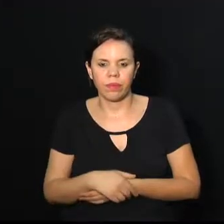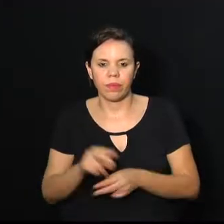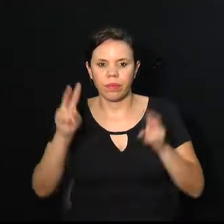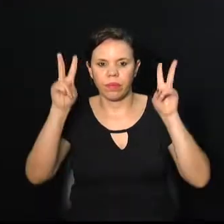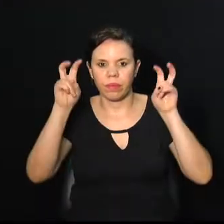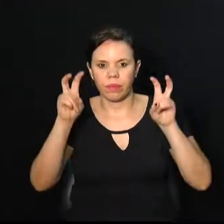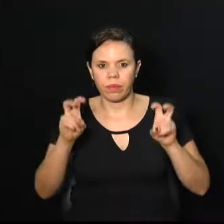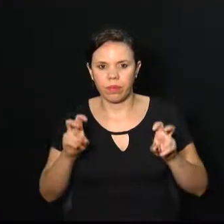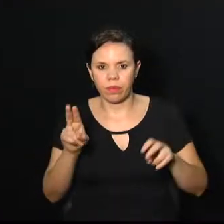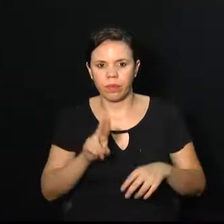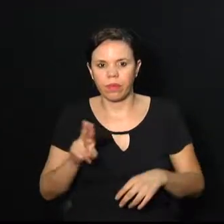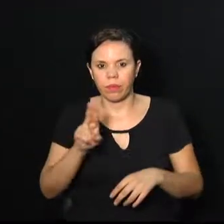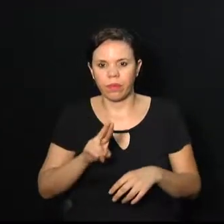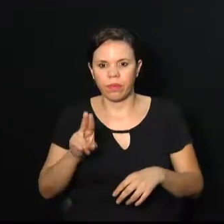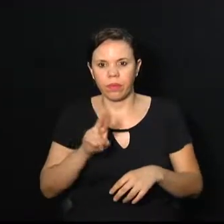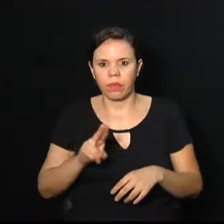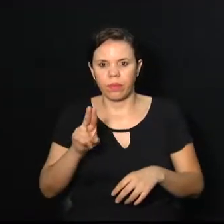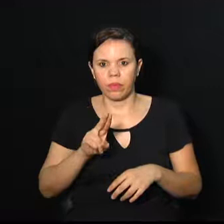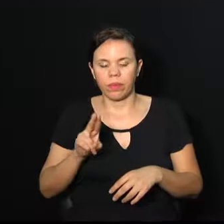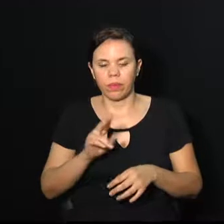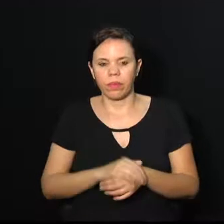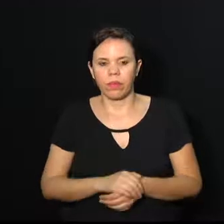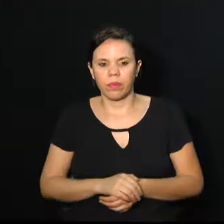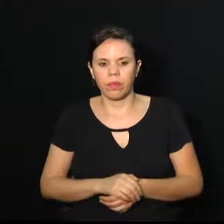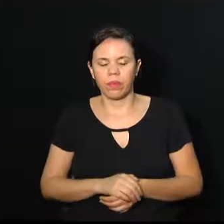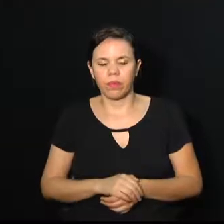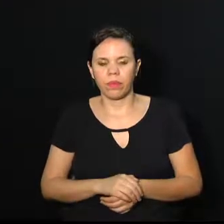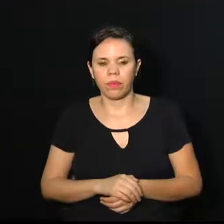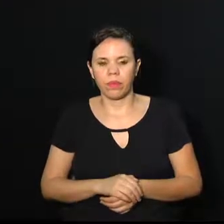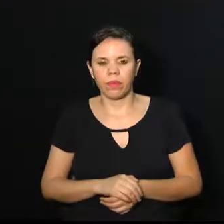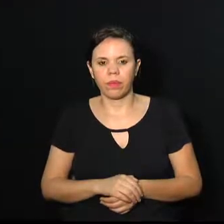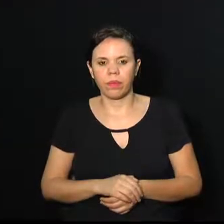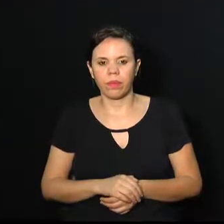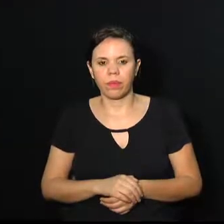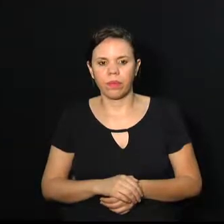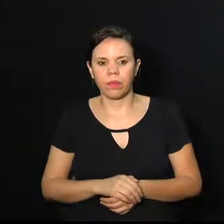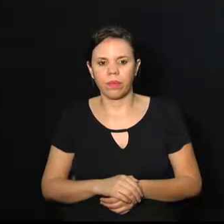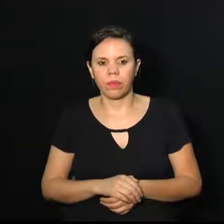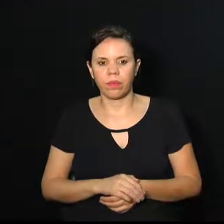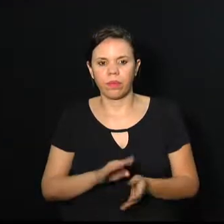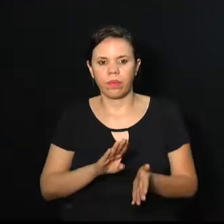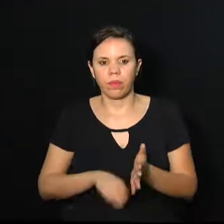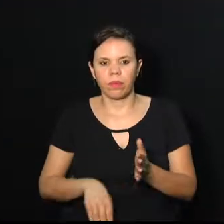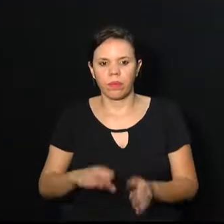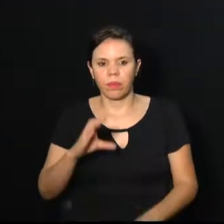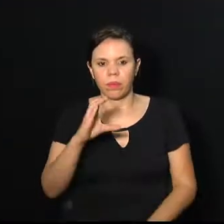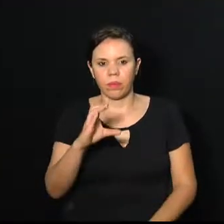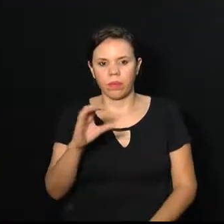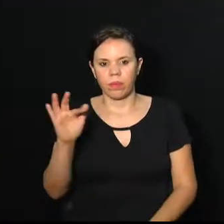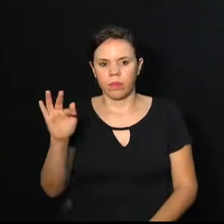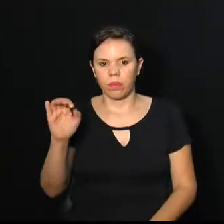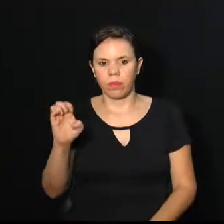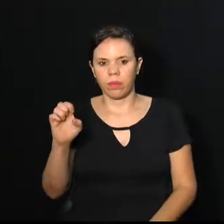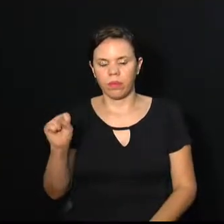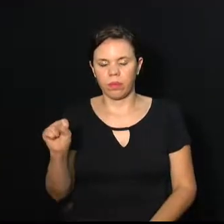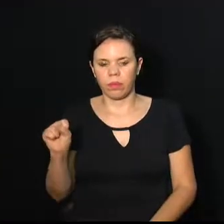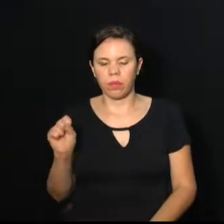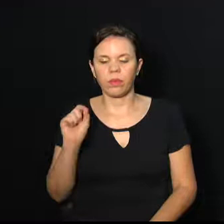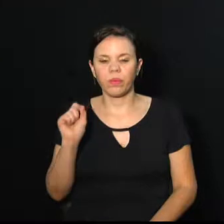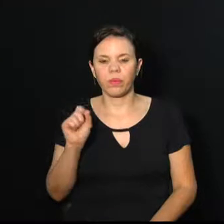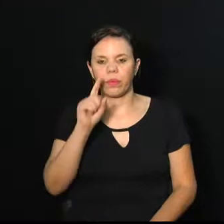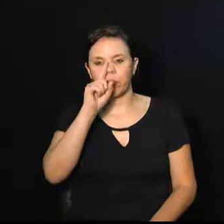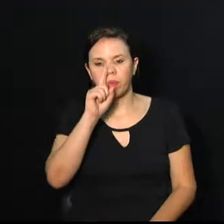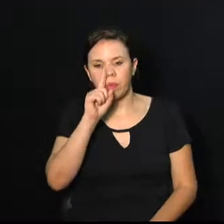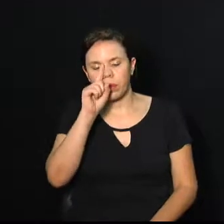termo, né, que é utilizado, que eu retirei até esse do Cefes, do site do Cefes, que fala que a vulnerabilidade